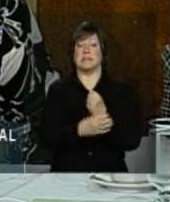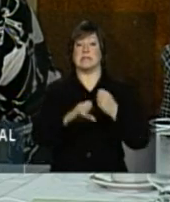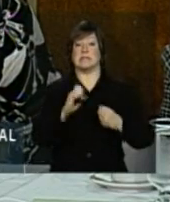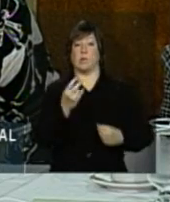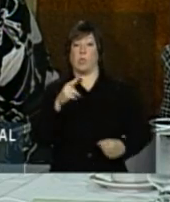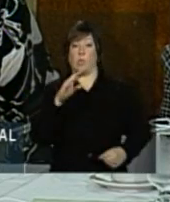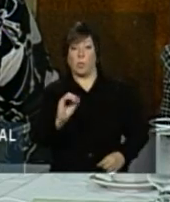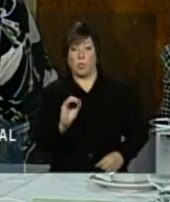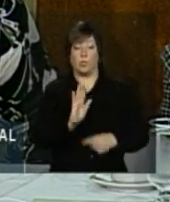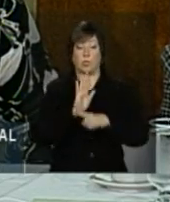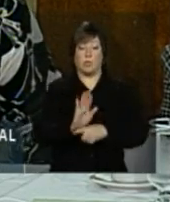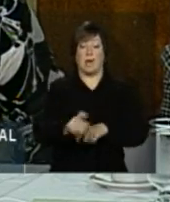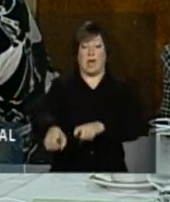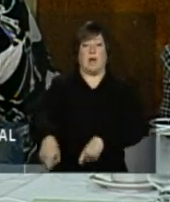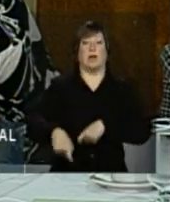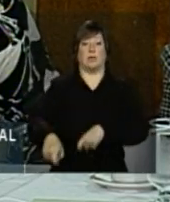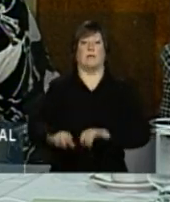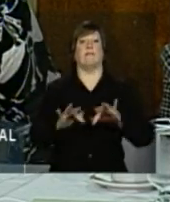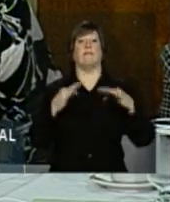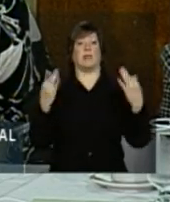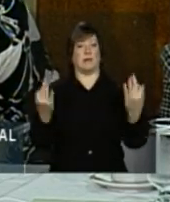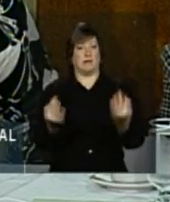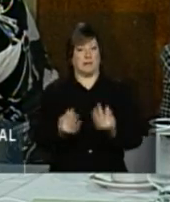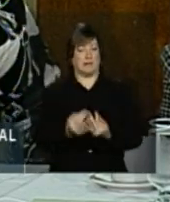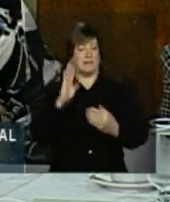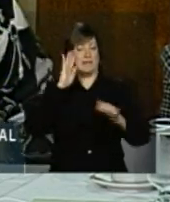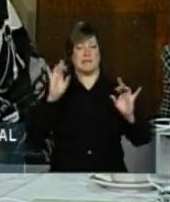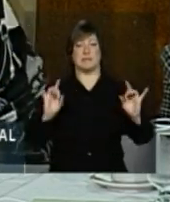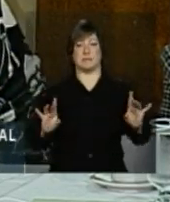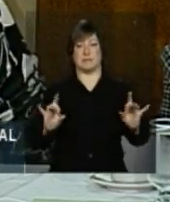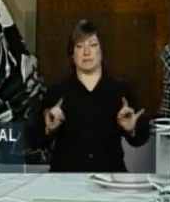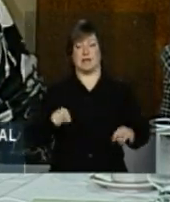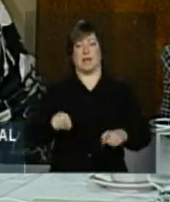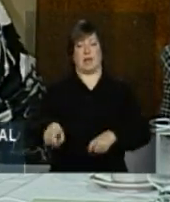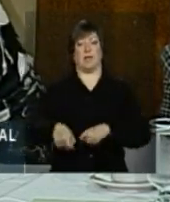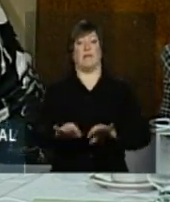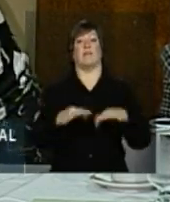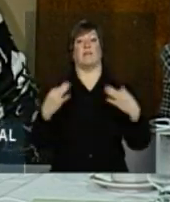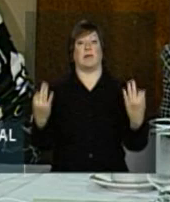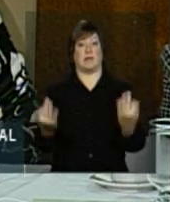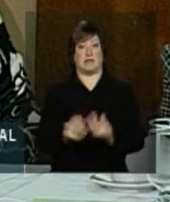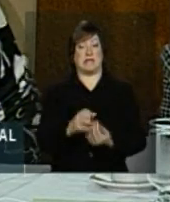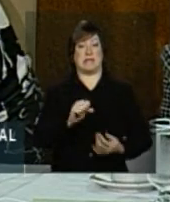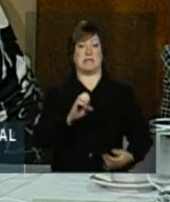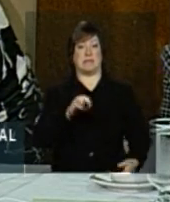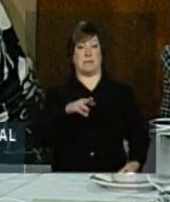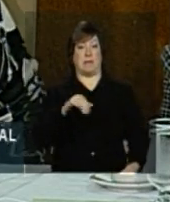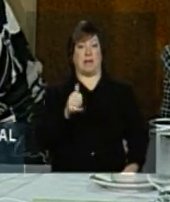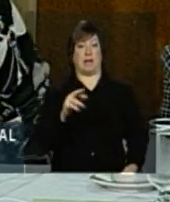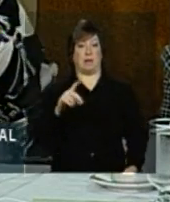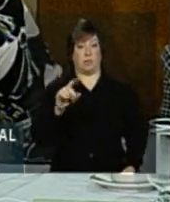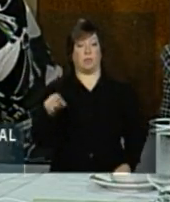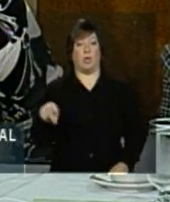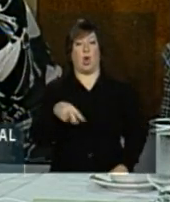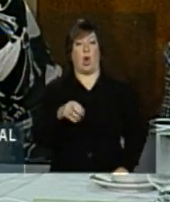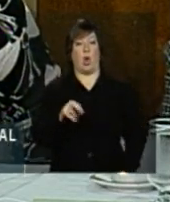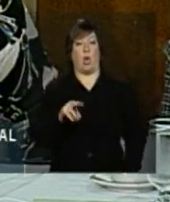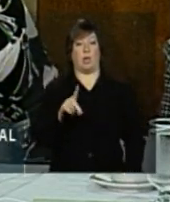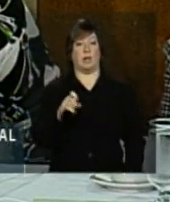para o agricultor familiar voltado especialmente pro agricultor familiar no semiári do Nordestino